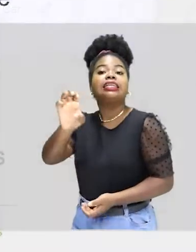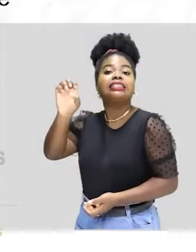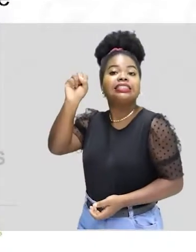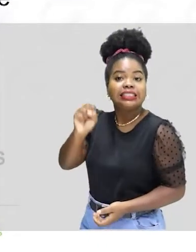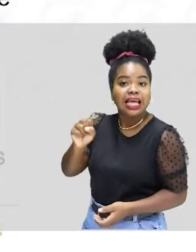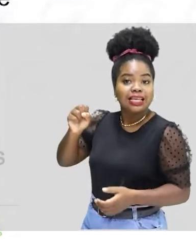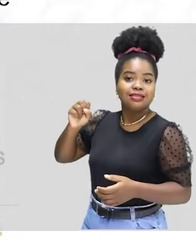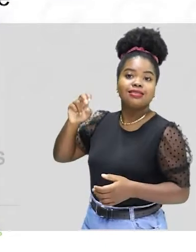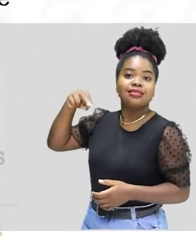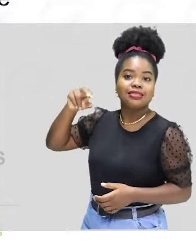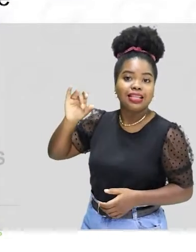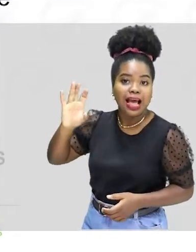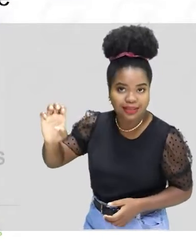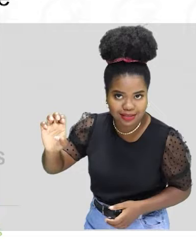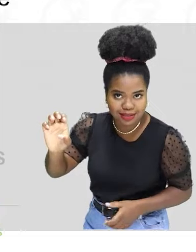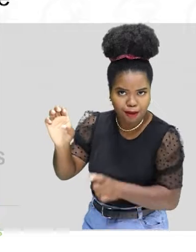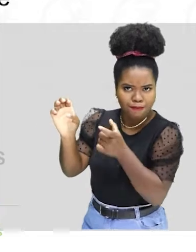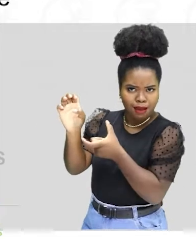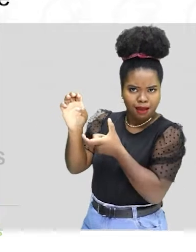Desnasce,